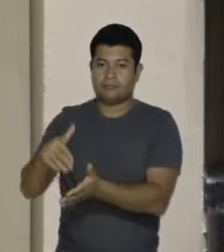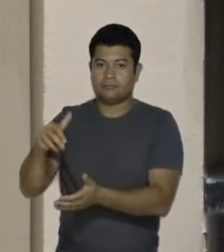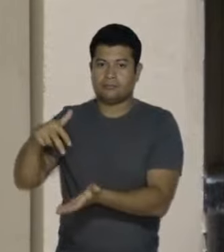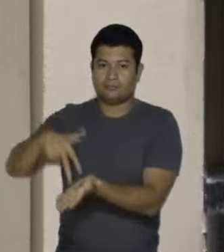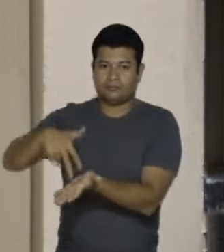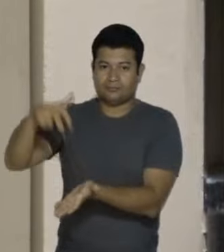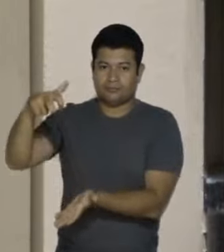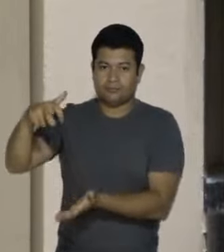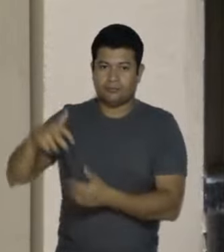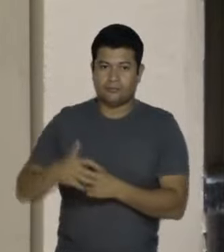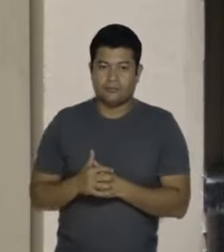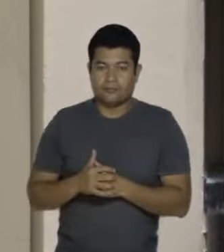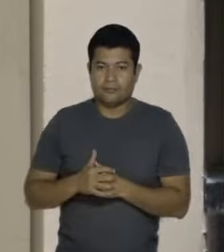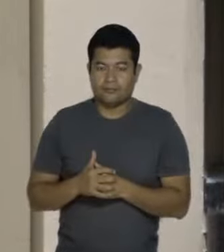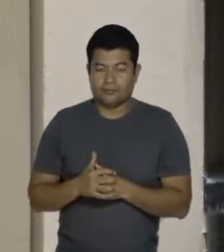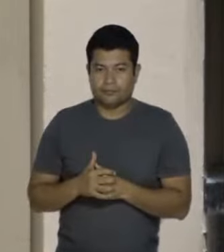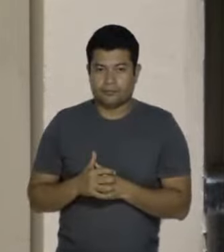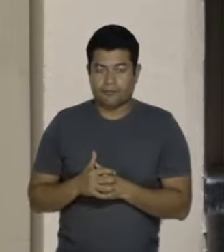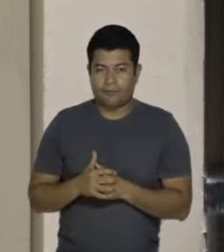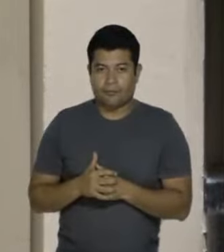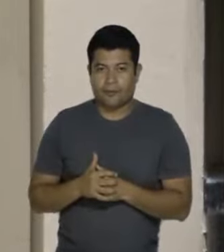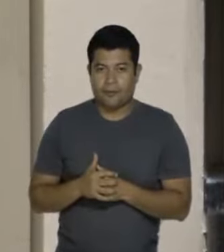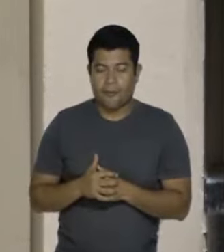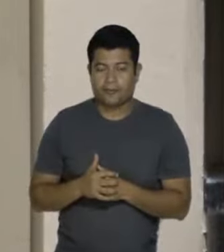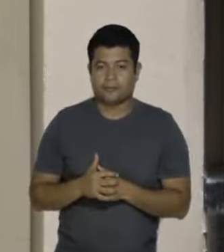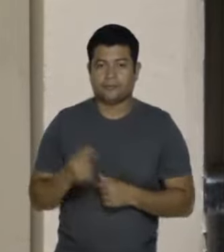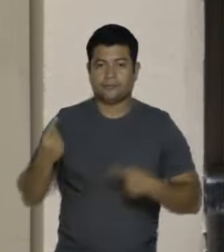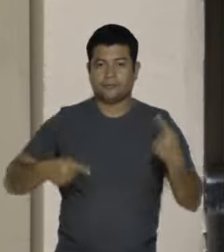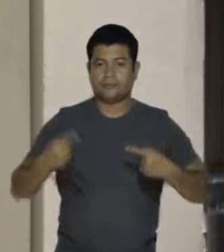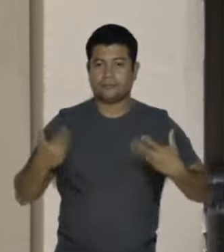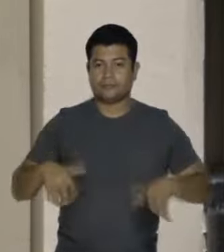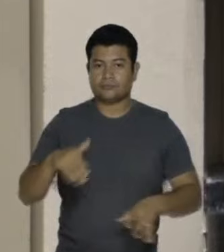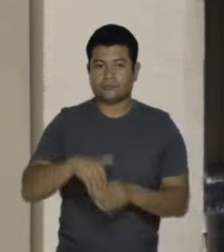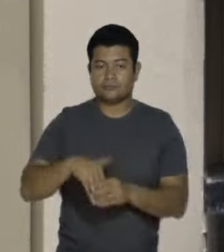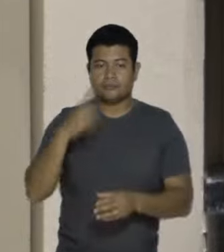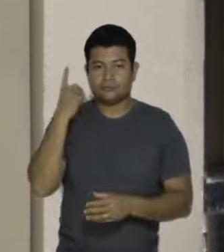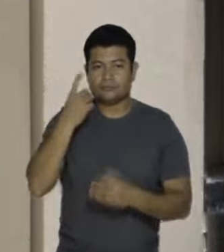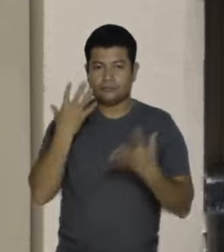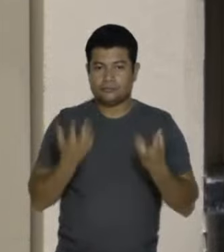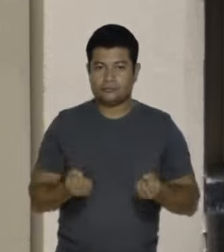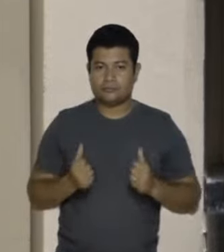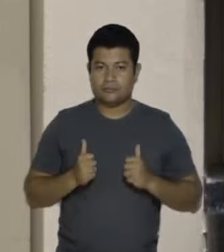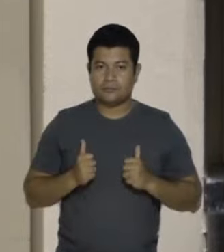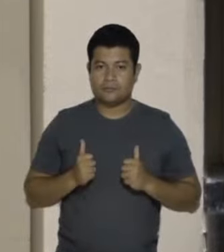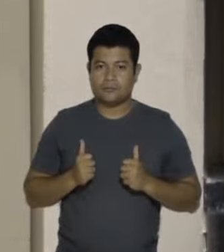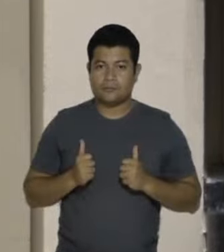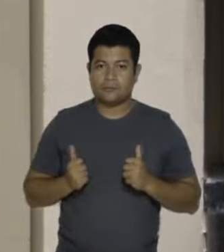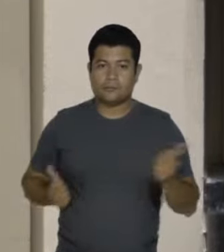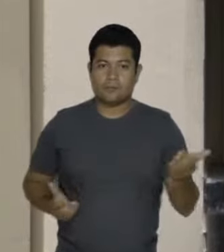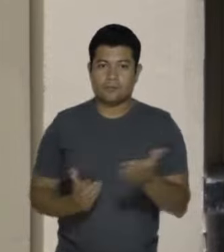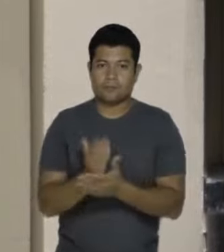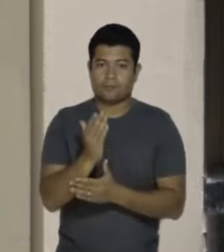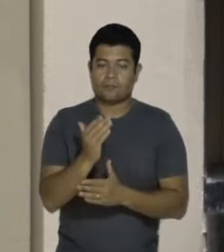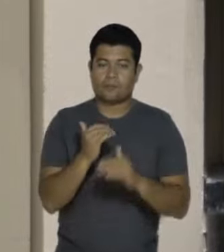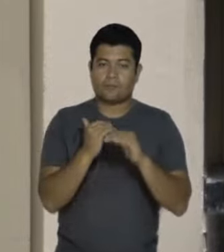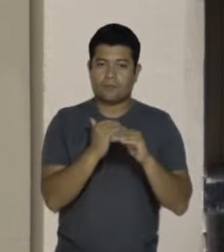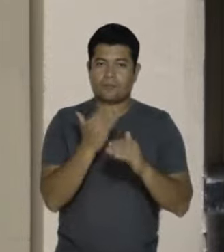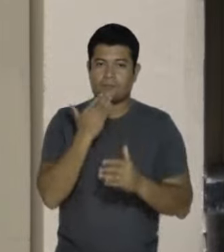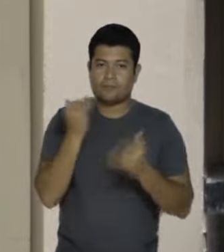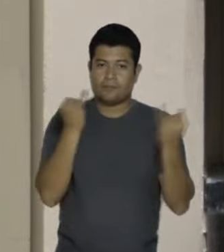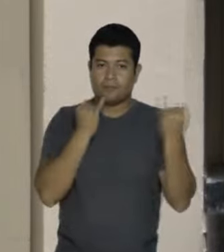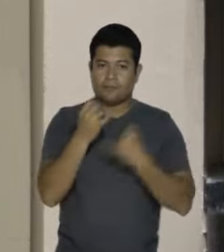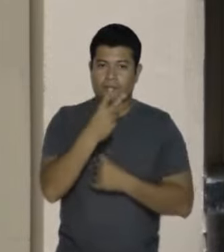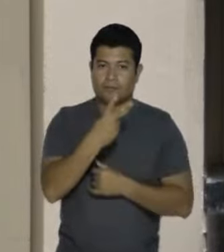lá vendo Quem Queira discutir em votação deputados que a prova permanece como se encontra aprovado por unanimidade pedindo informação